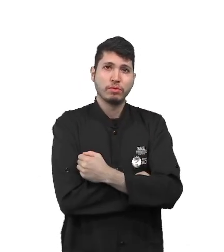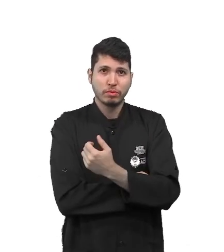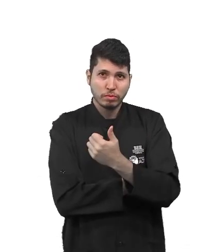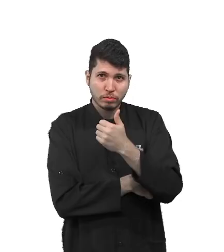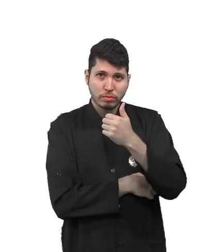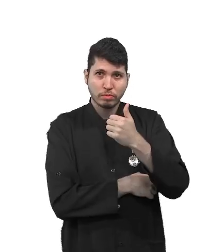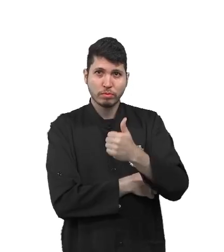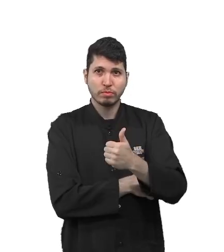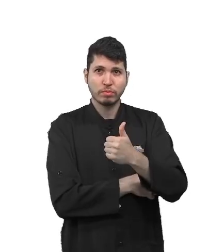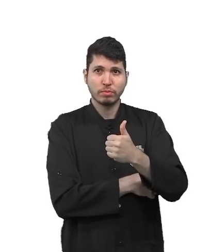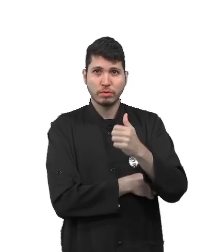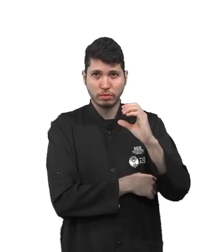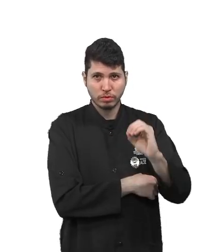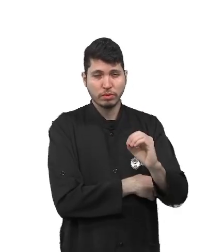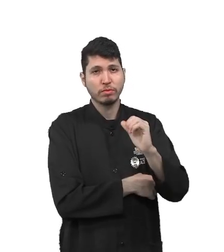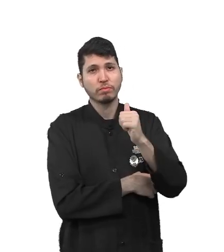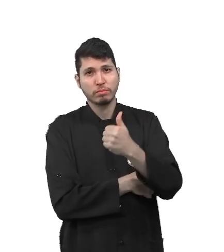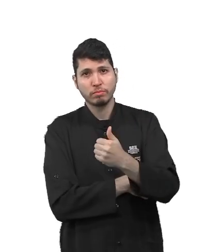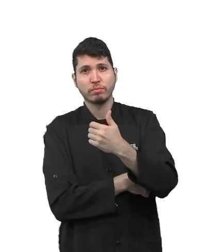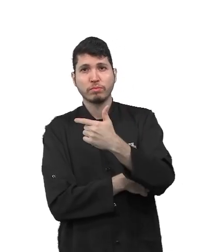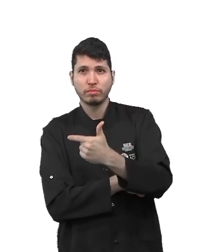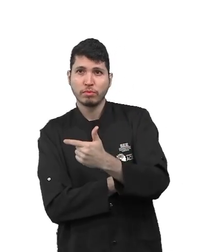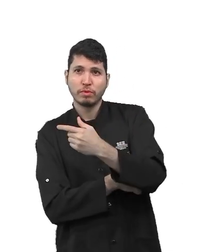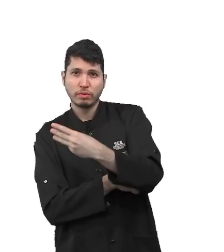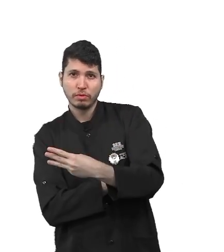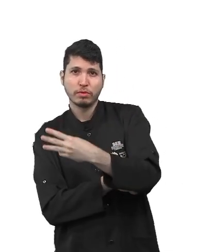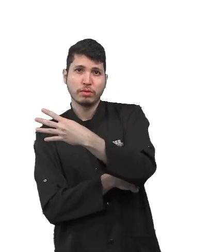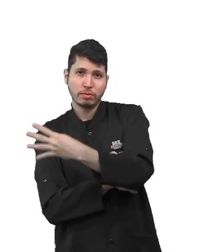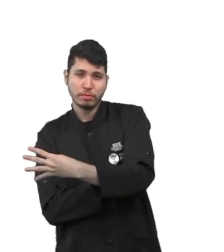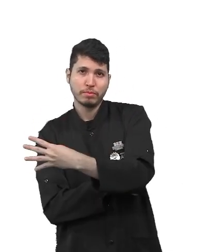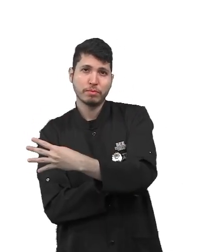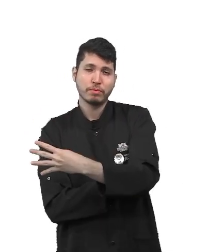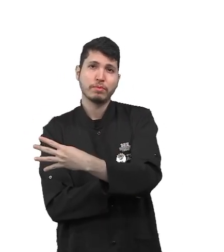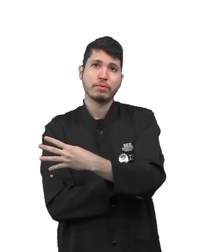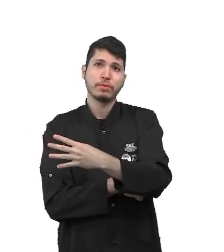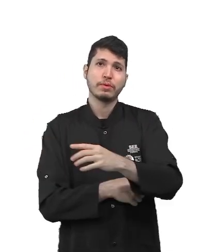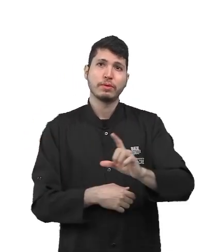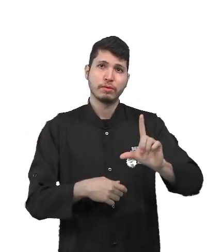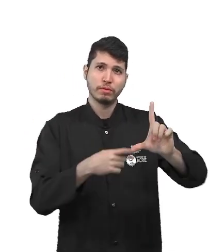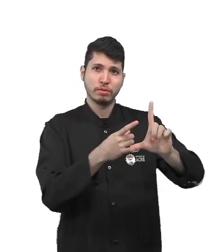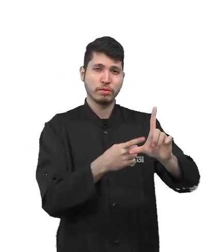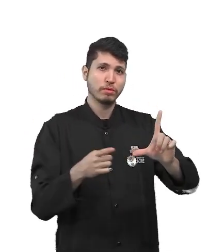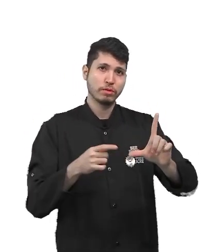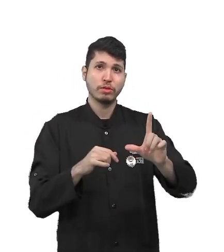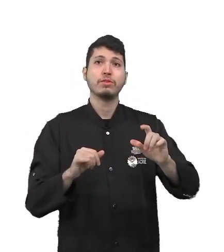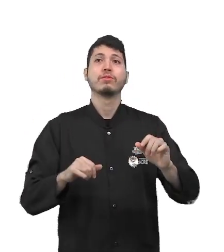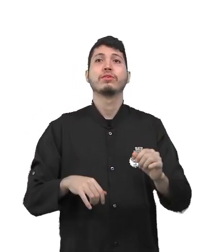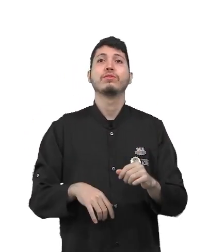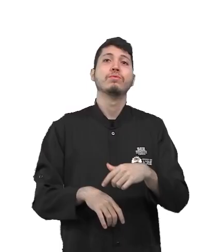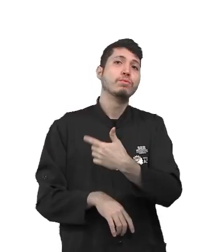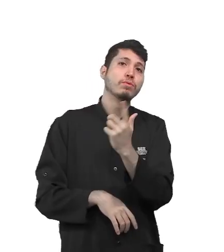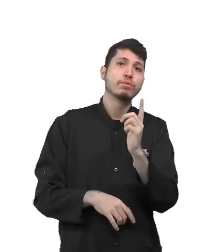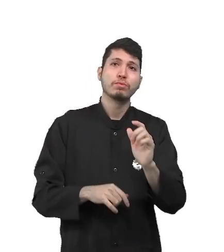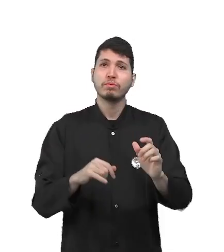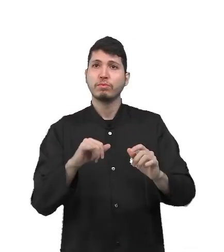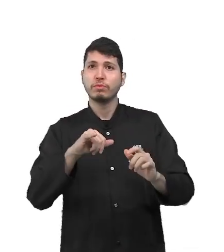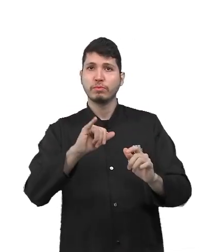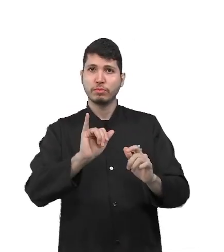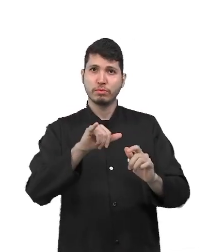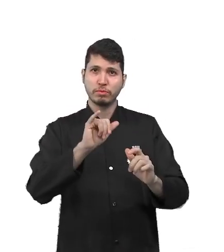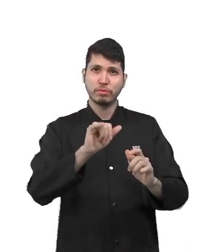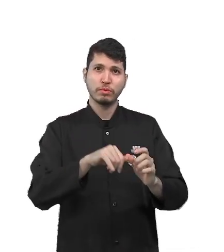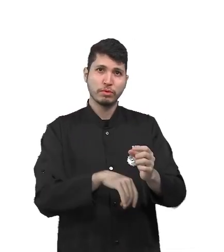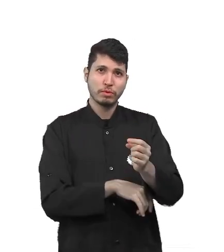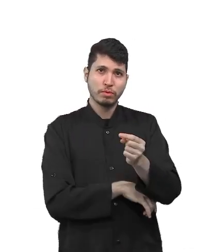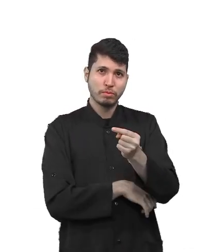1, 2, 3, a sequência numérica. Ou seja, para o meu vértice, o X é 1 e o Y que vai conectar, ó, vai ser menos